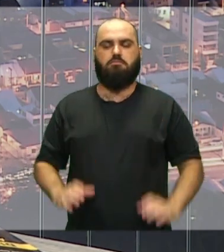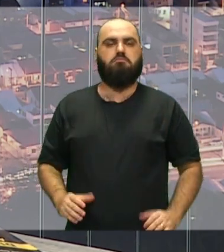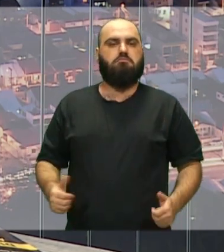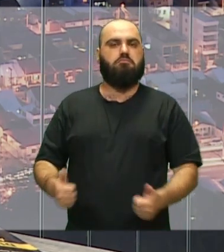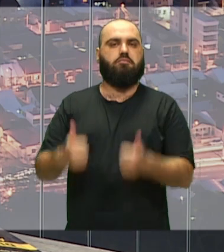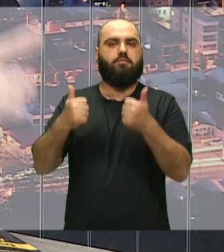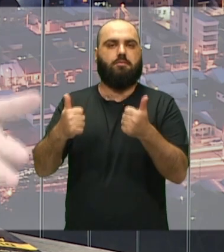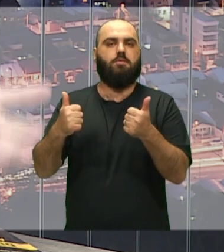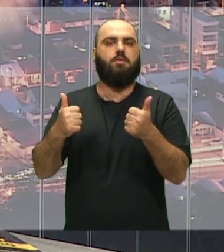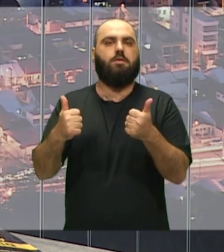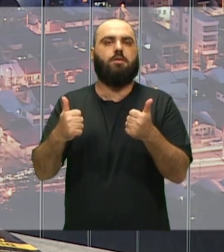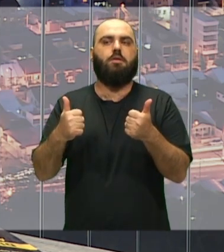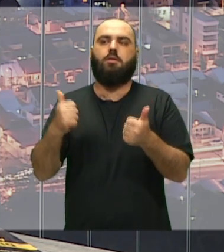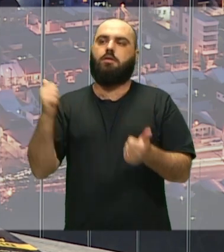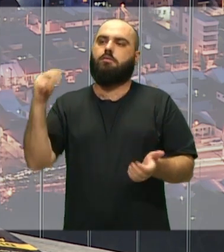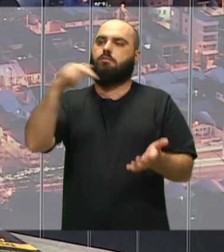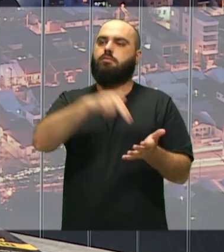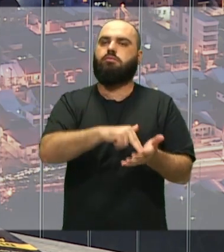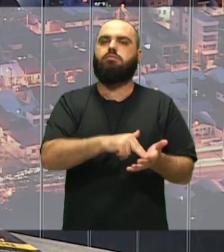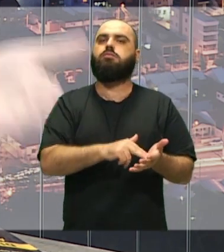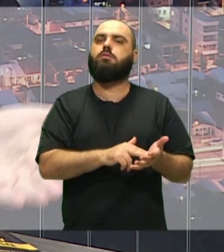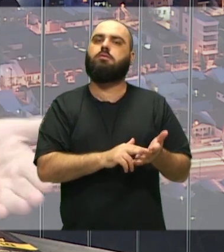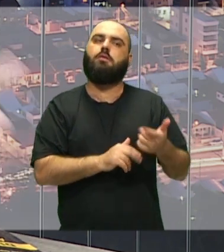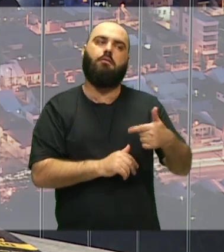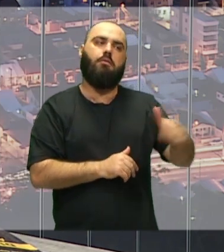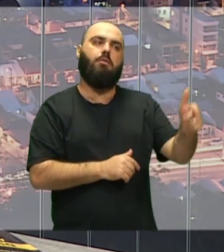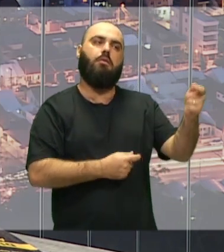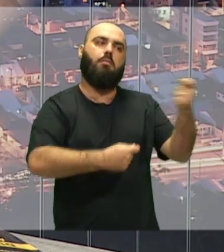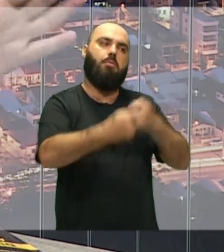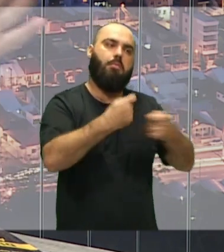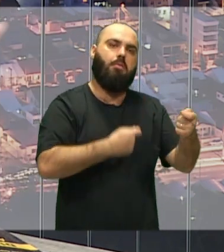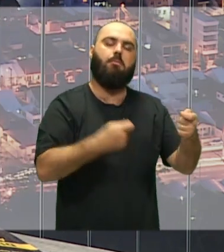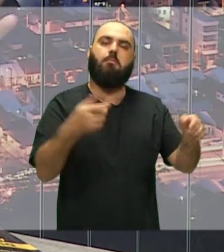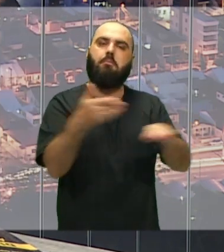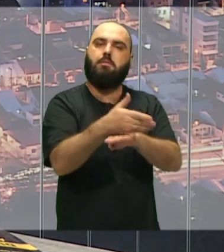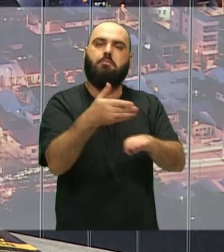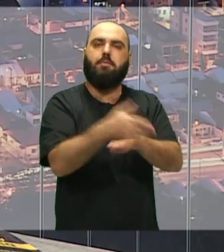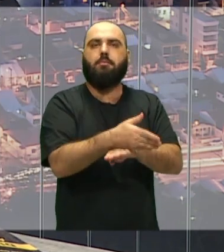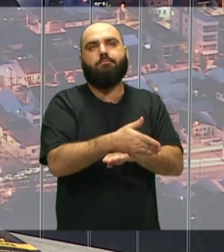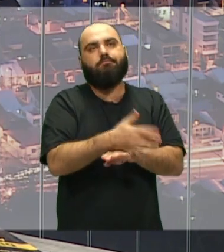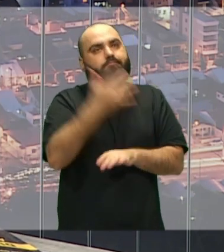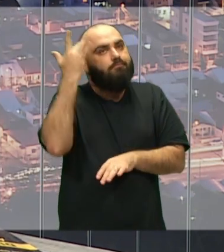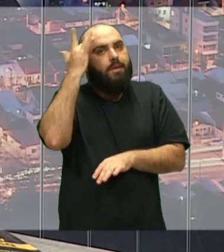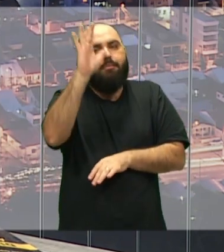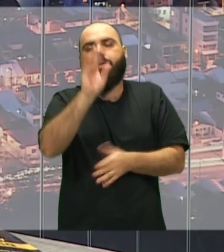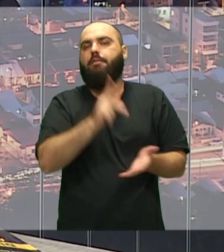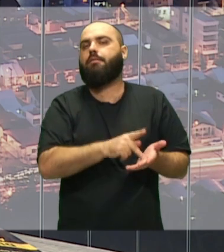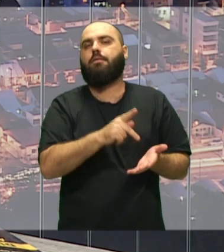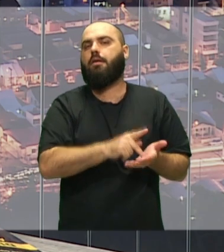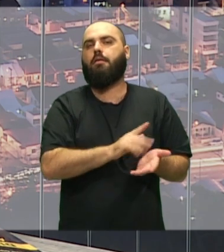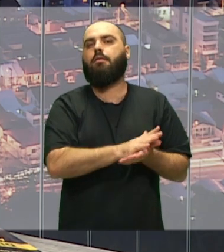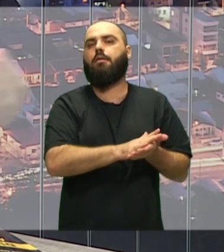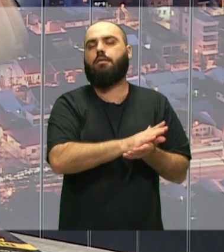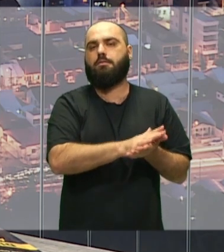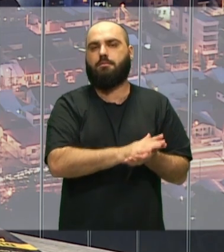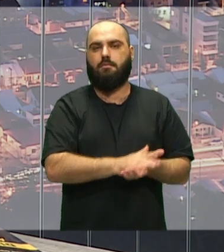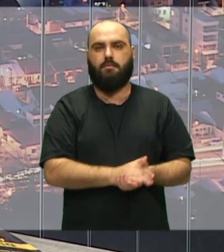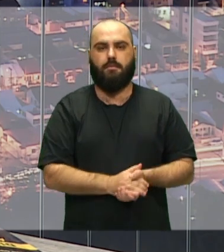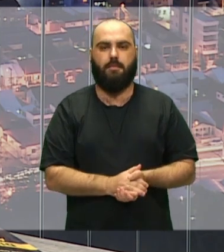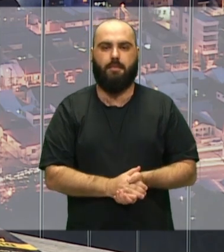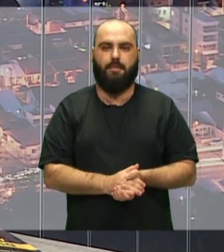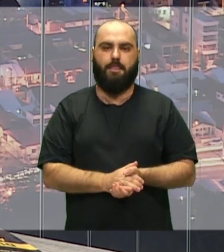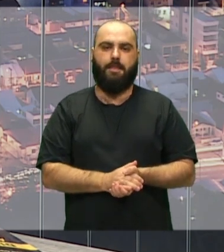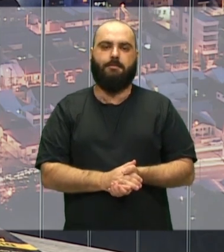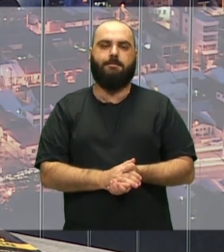foi envolvido por alguma coisa com a administração e tal, e que participou sem realmente ter o conhecimento, mas